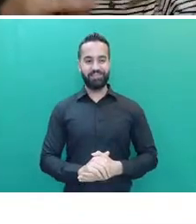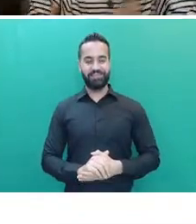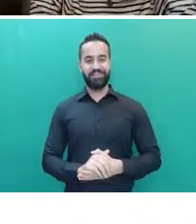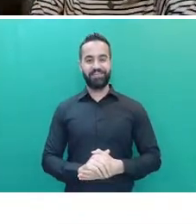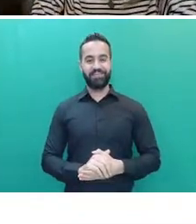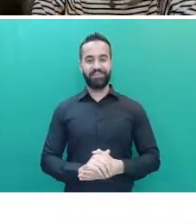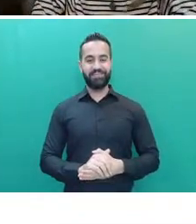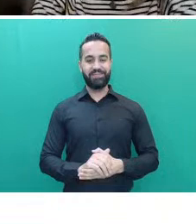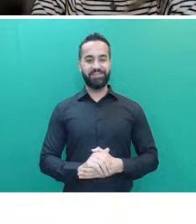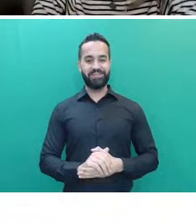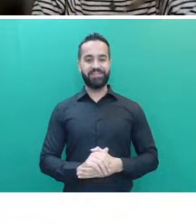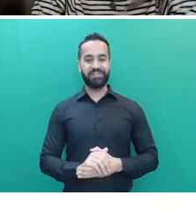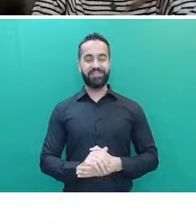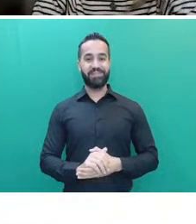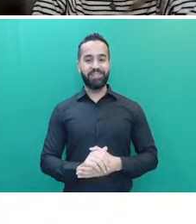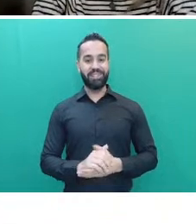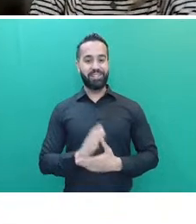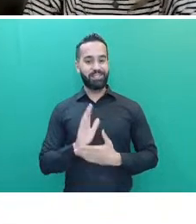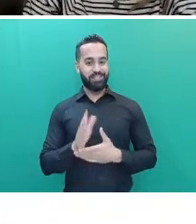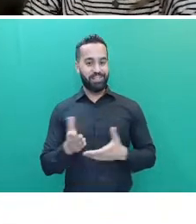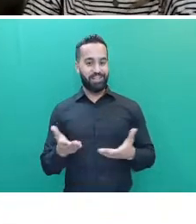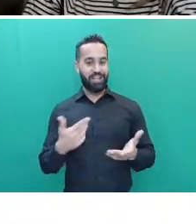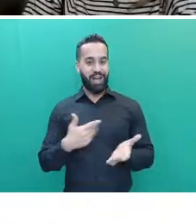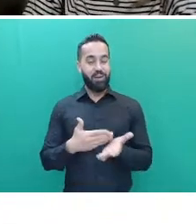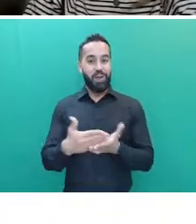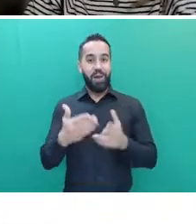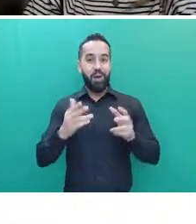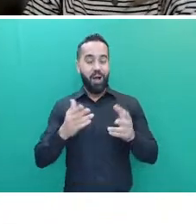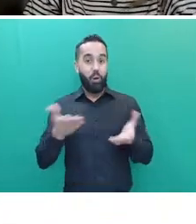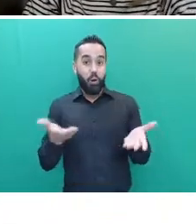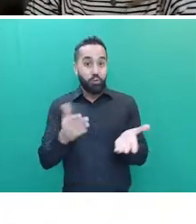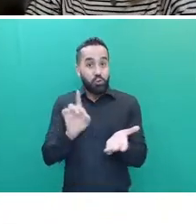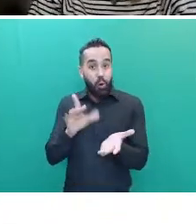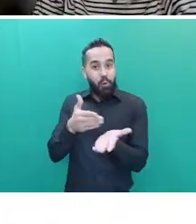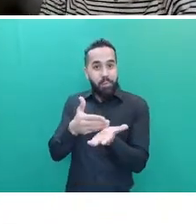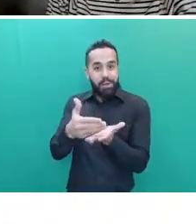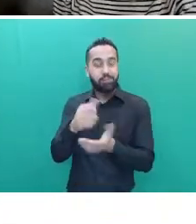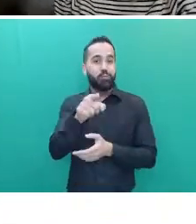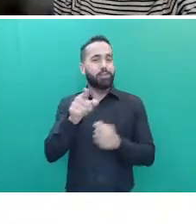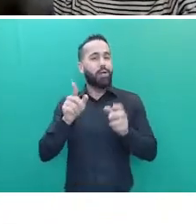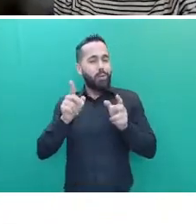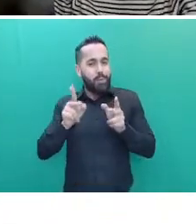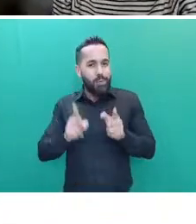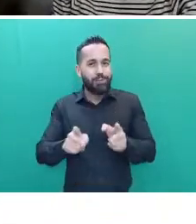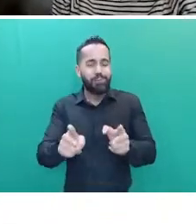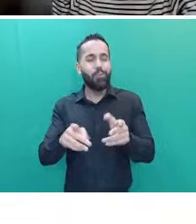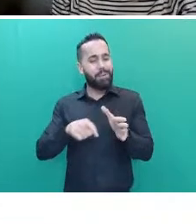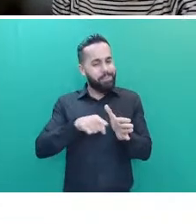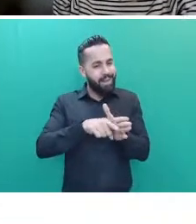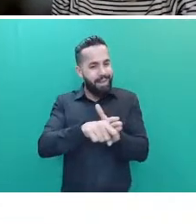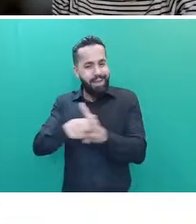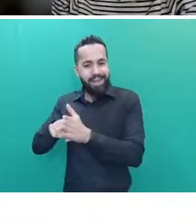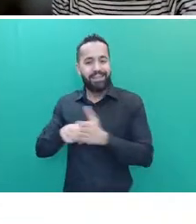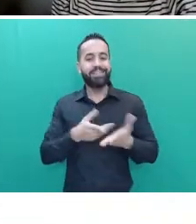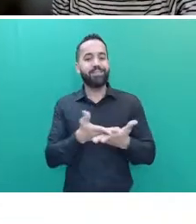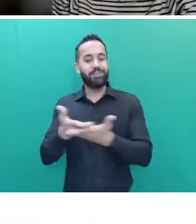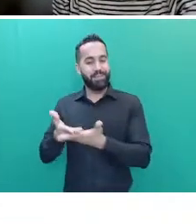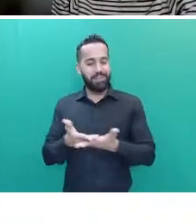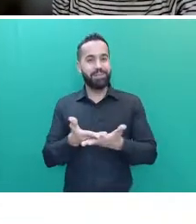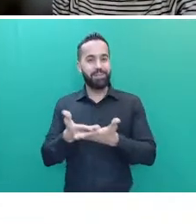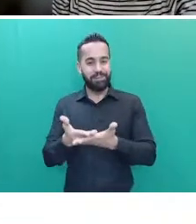Já vemos o início, não é? Que a vida continue nessa linha. Parabéns,